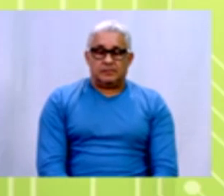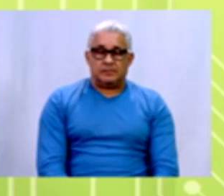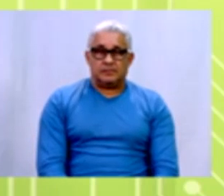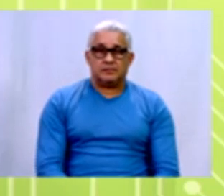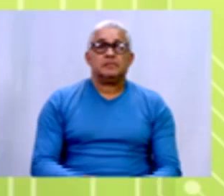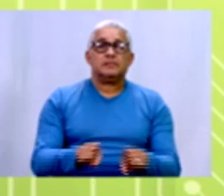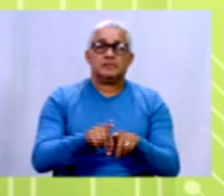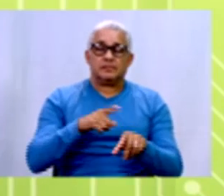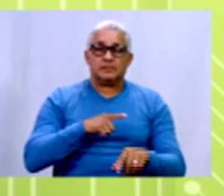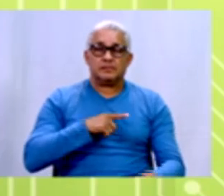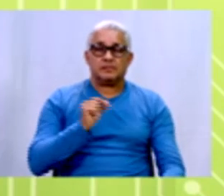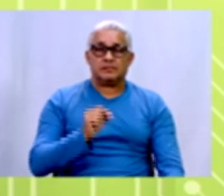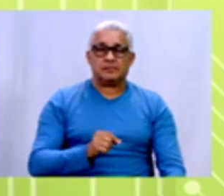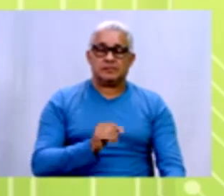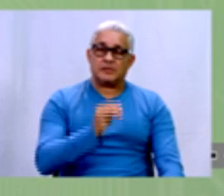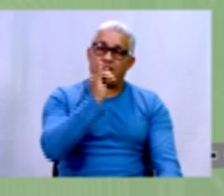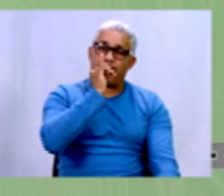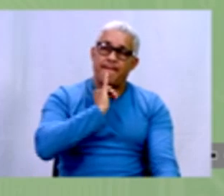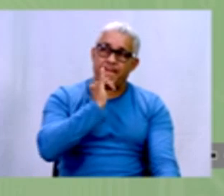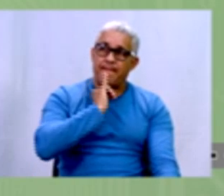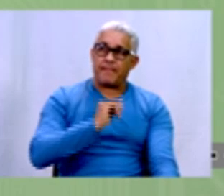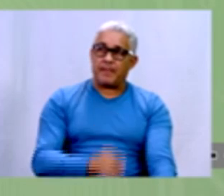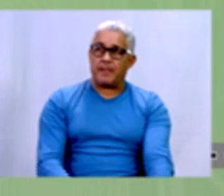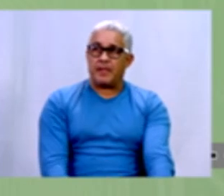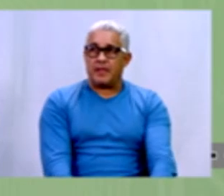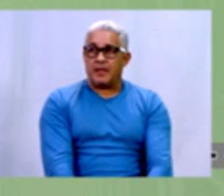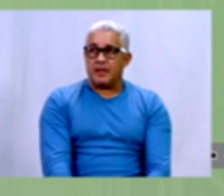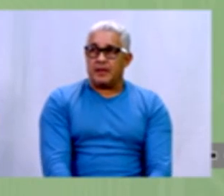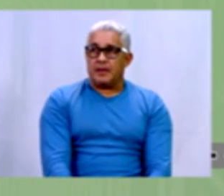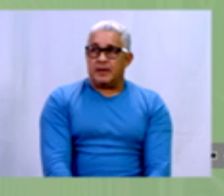E aí temos aqui um exemplo